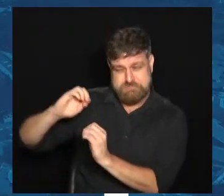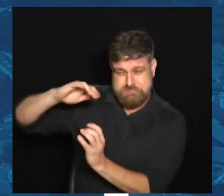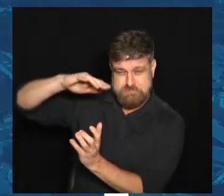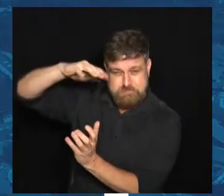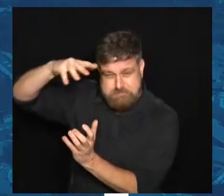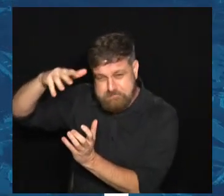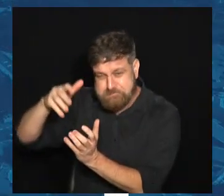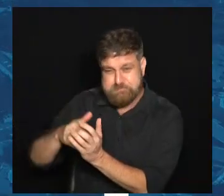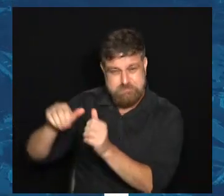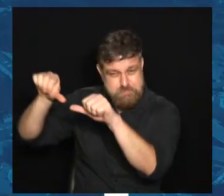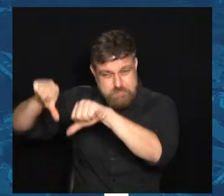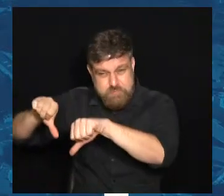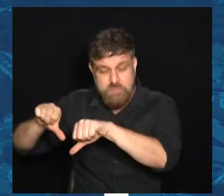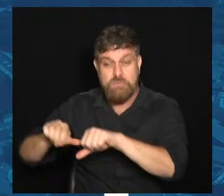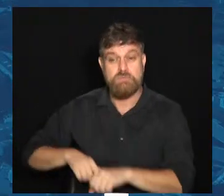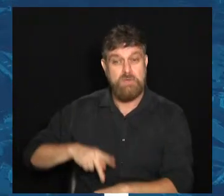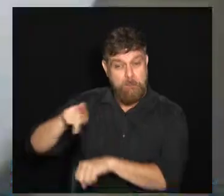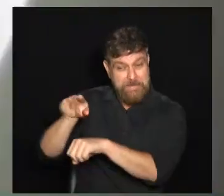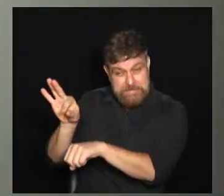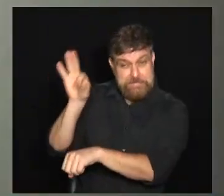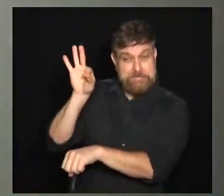a situação desta pandemia.